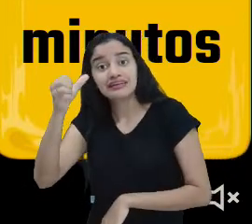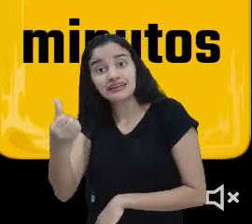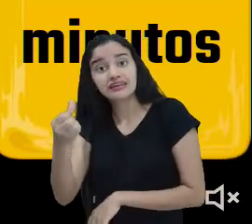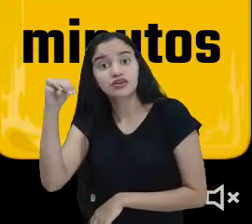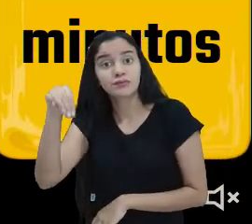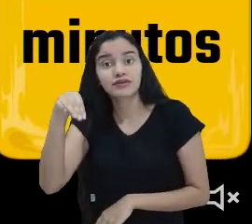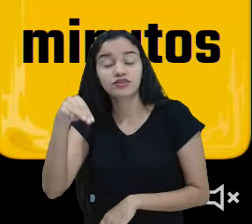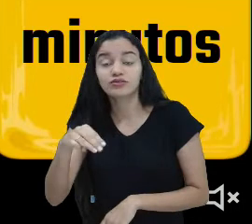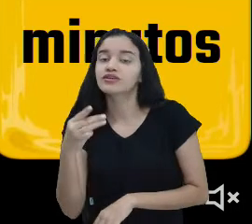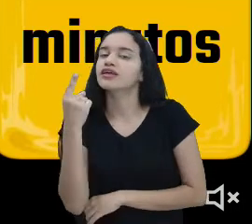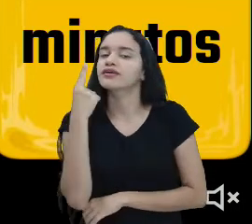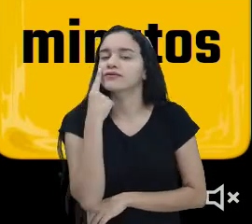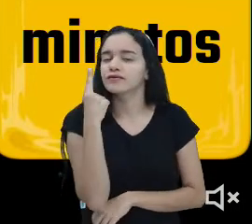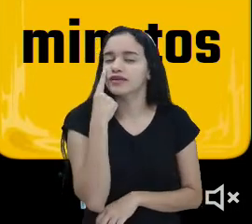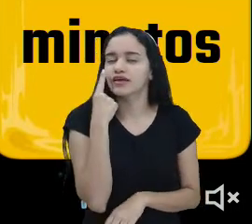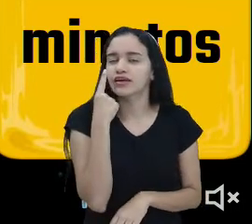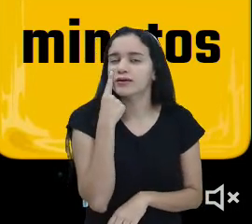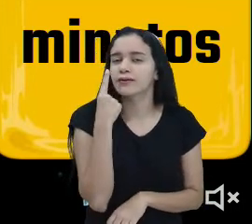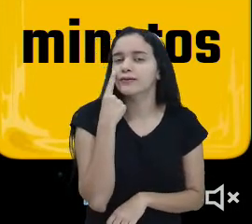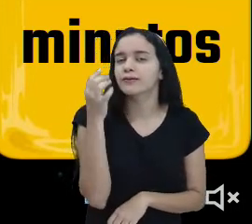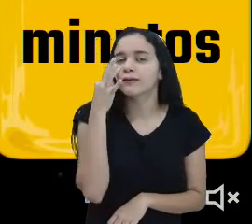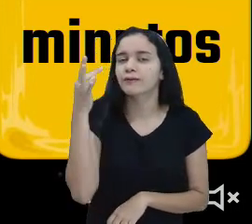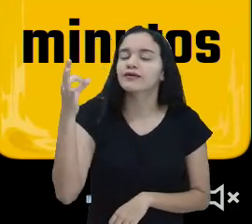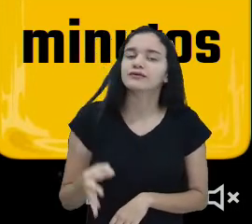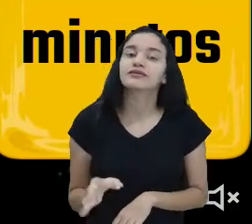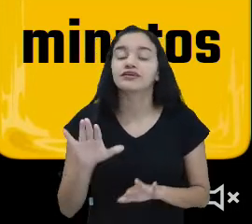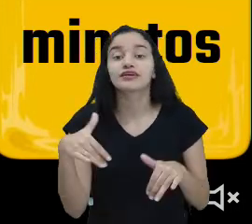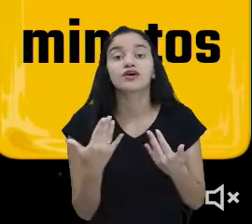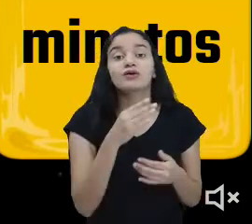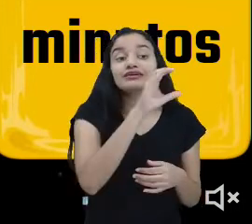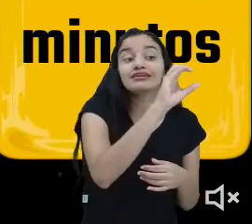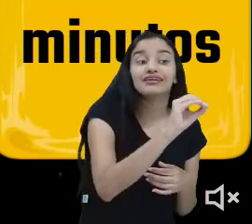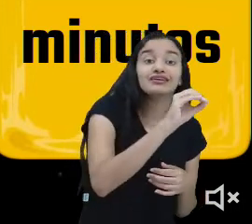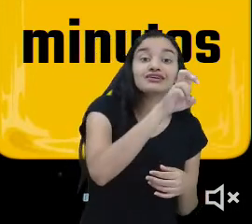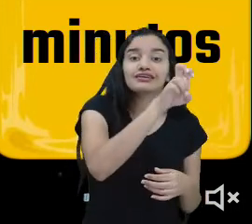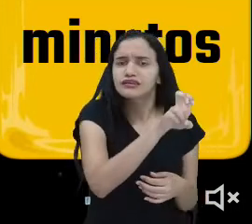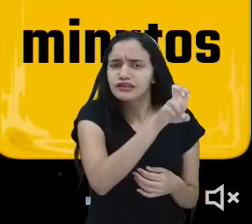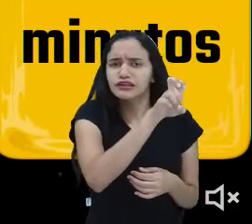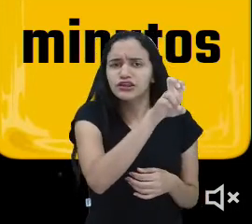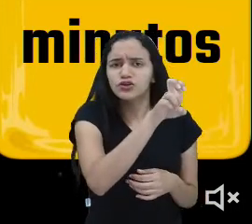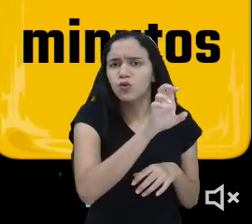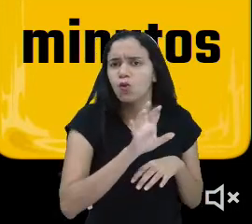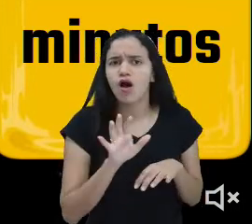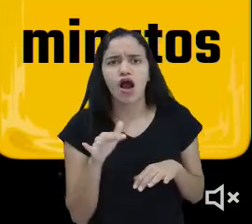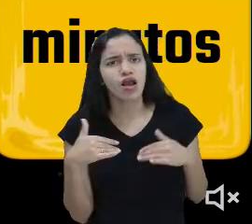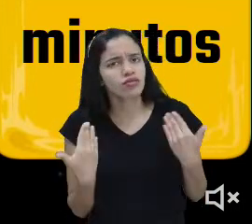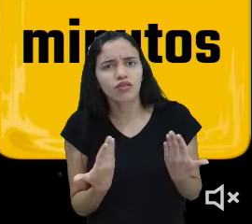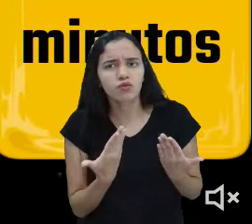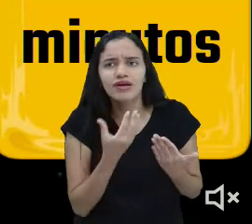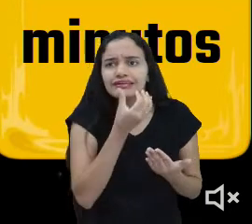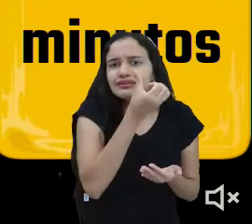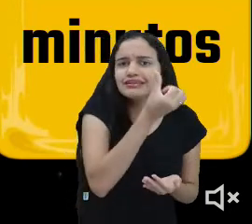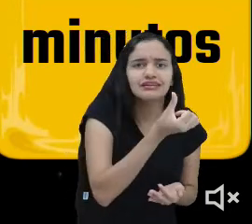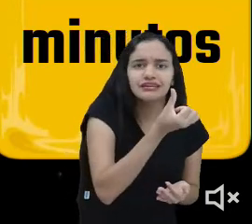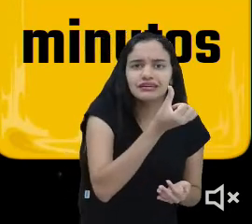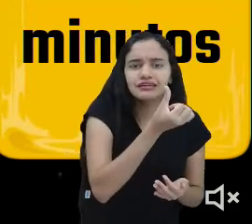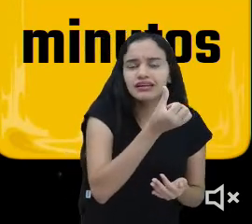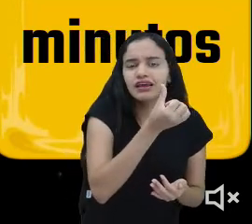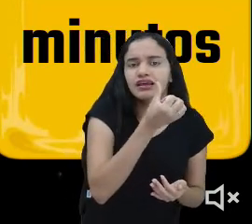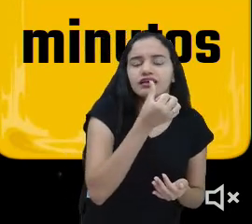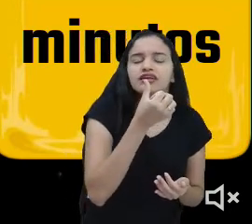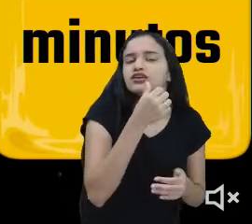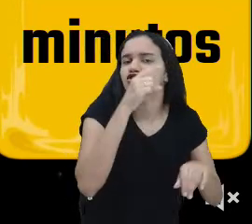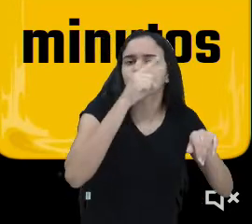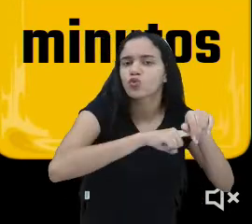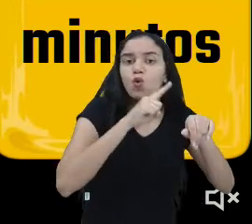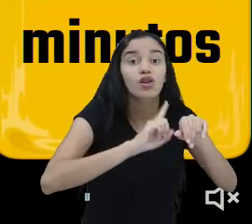que está lá na frente, não é isso? Isso. Então, 0 e 5. Então, não pode ser 6 horas, professora. Isso mesmo. É? São